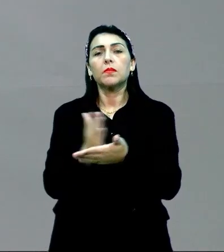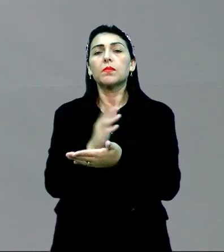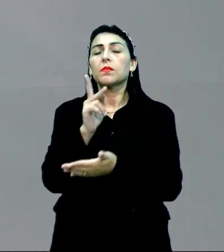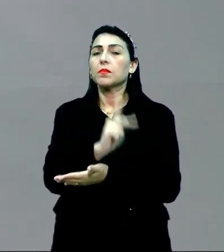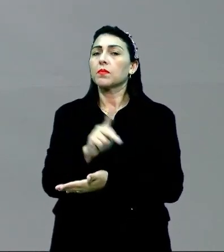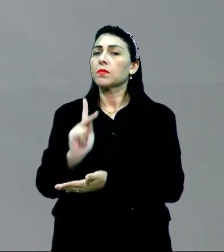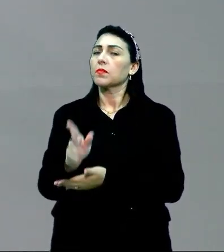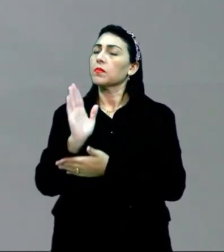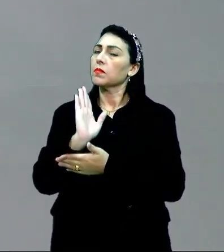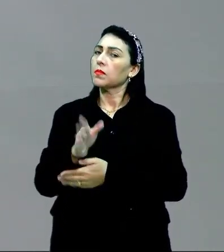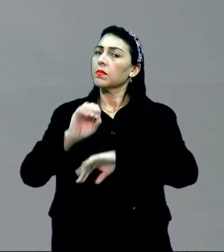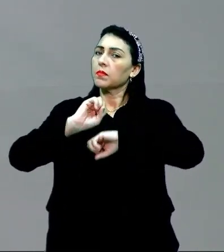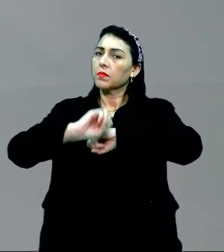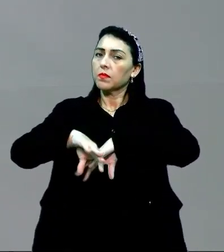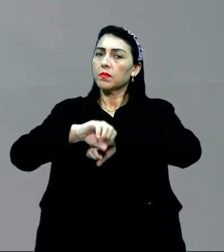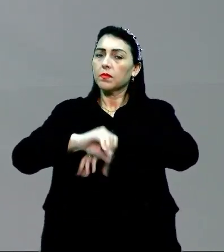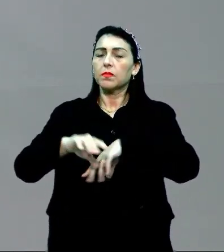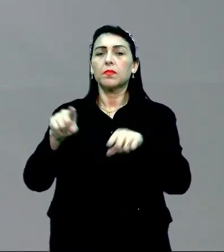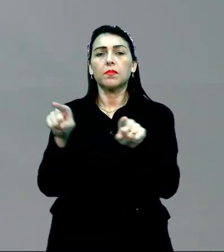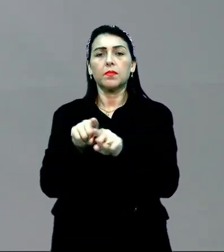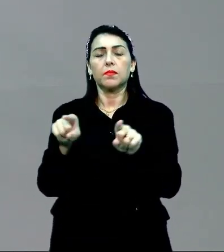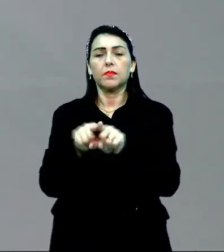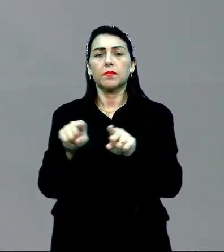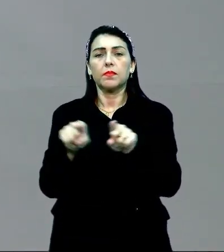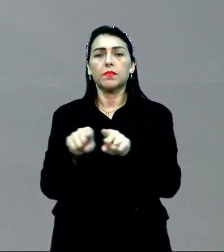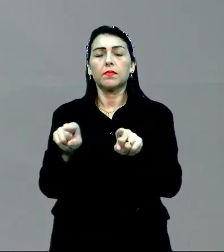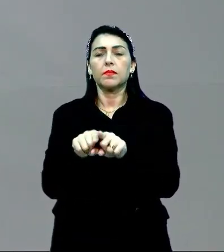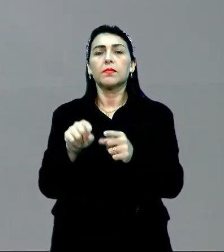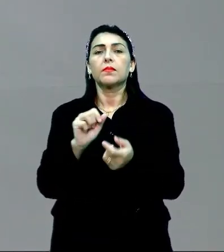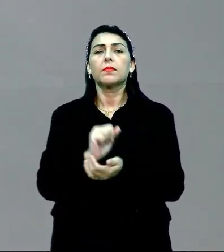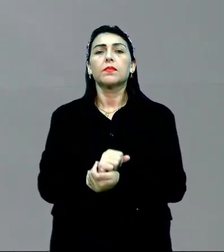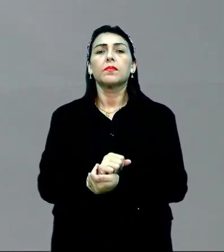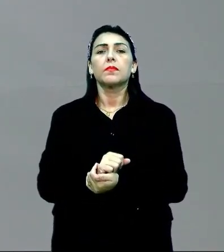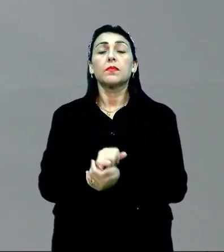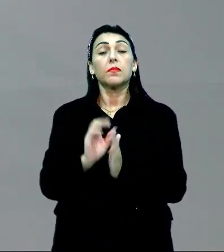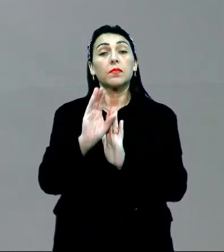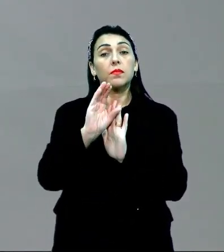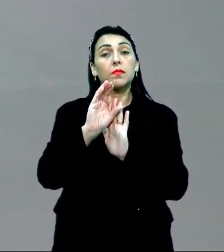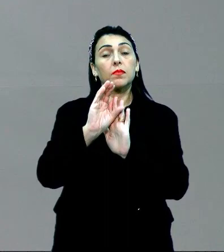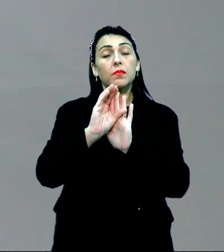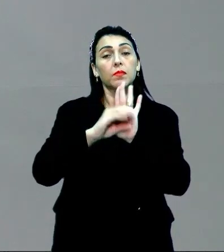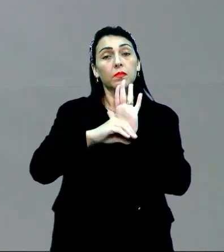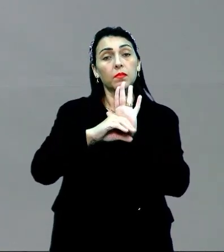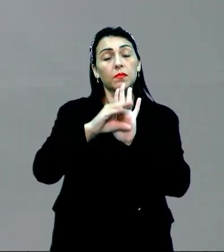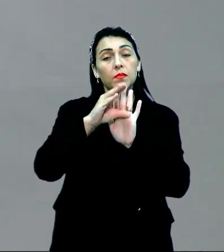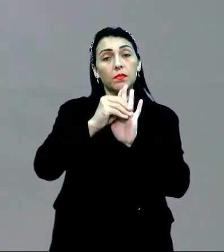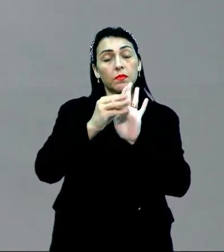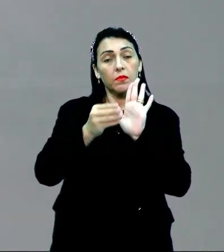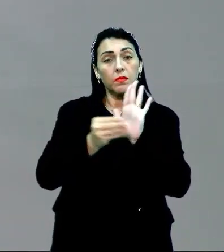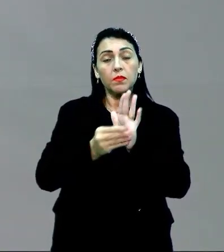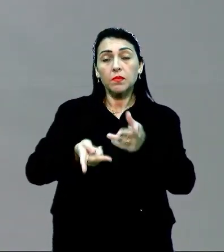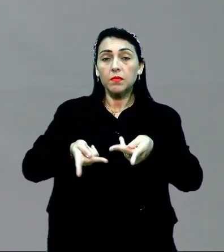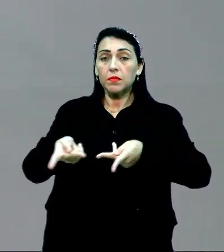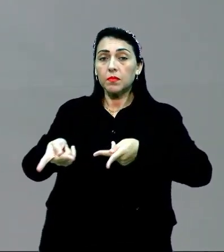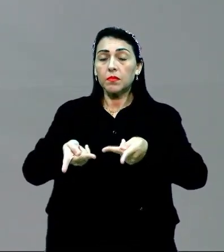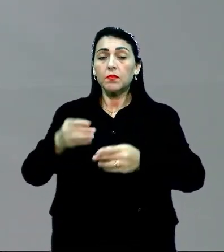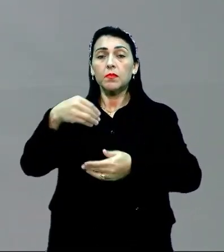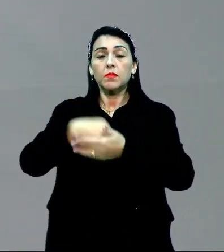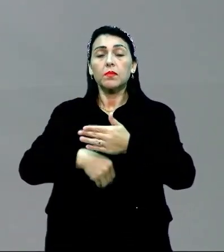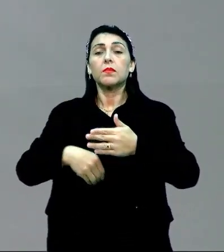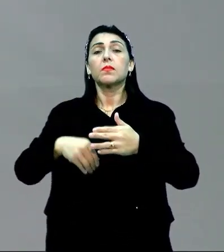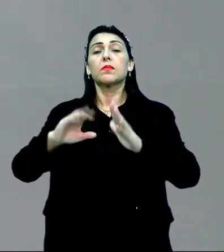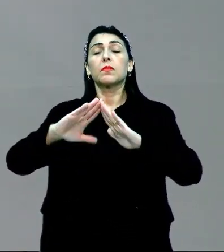já trabalhou essa temática né É também ela é Ela é conteúdo de projeto né na escola né envolvendo aí